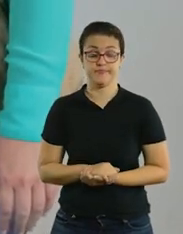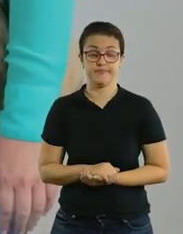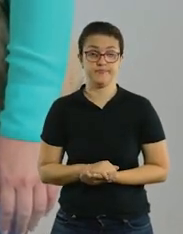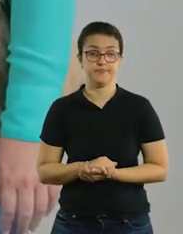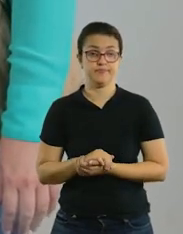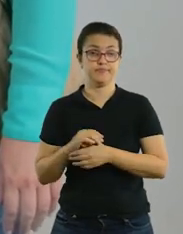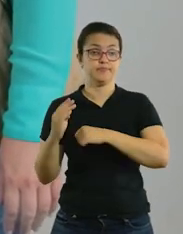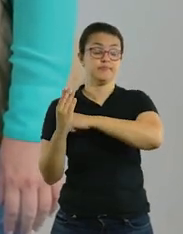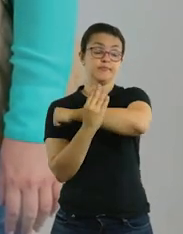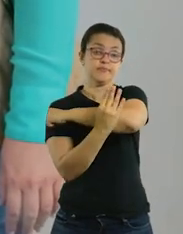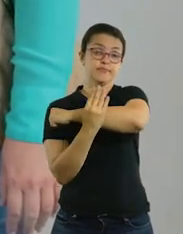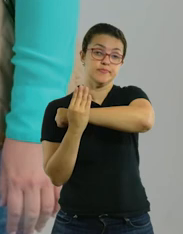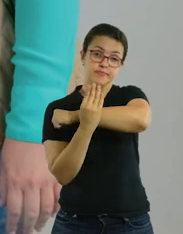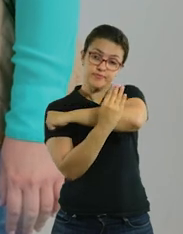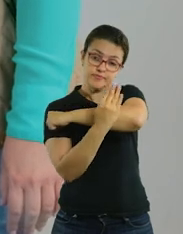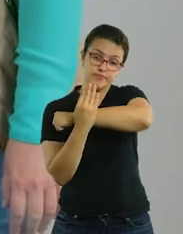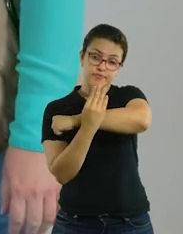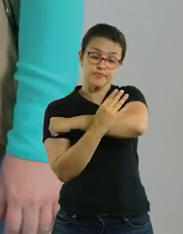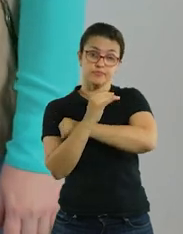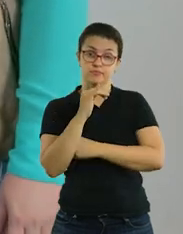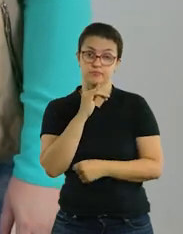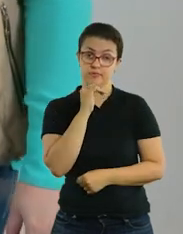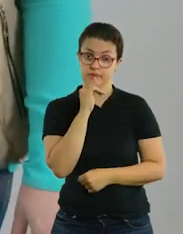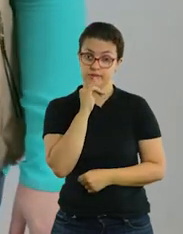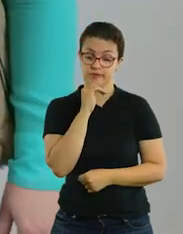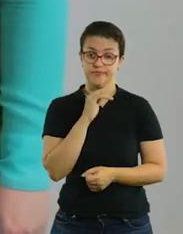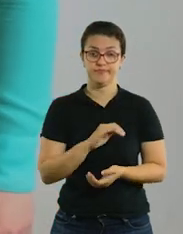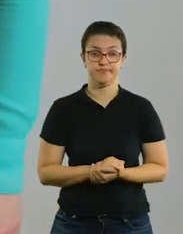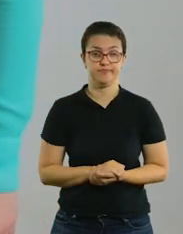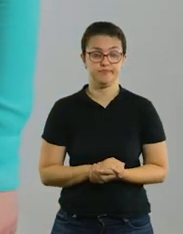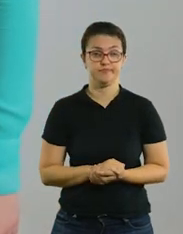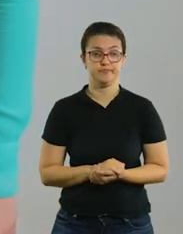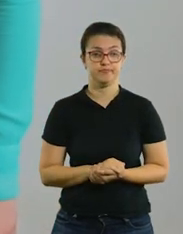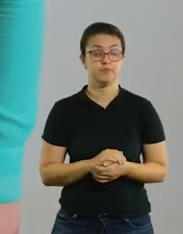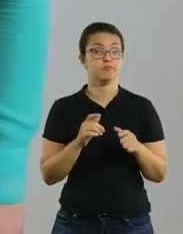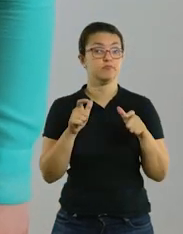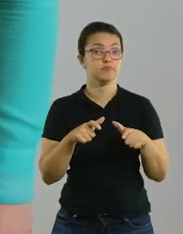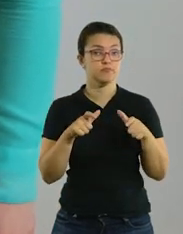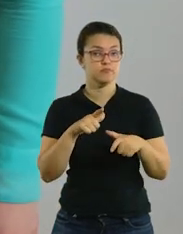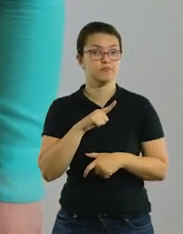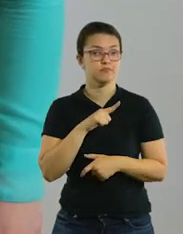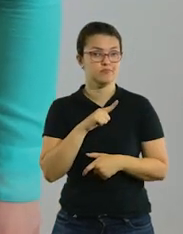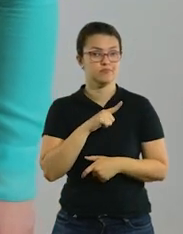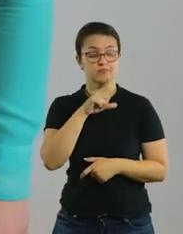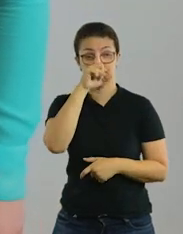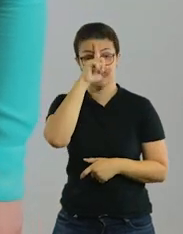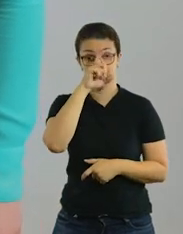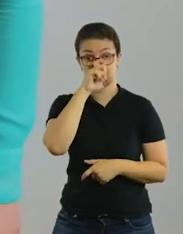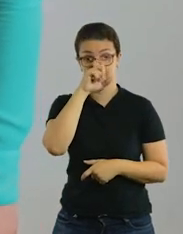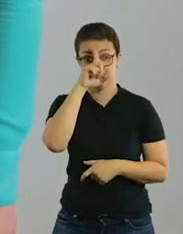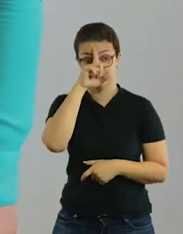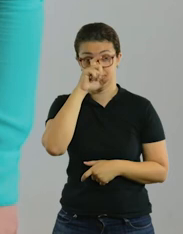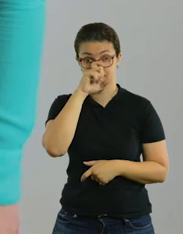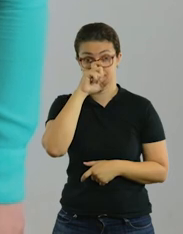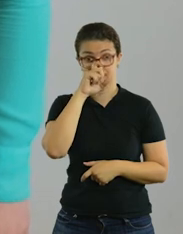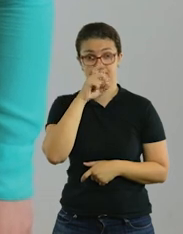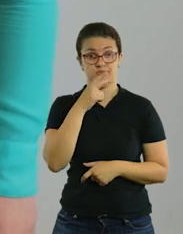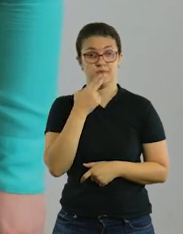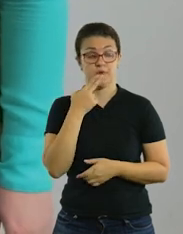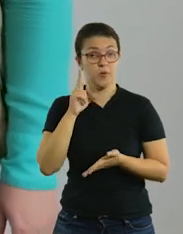Exemplos de bairro. Aqui nós temos um exemplo de um bairro onde nós temos